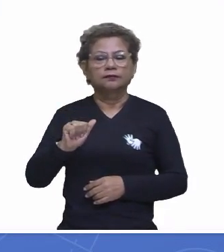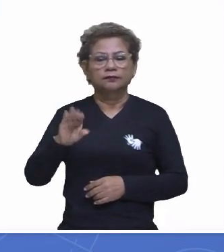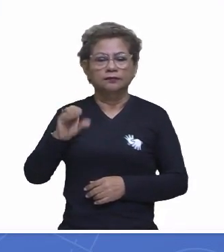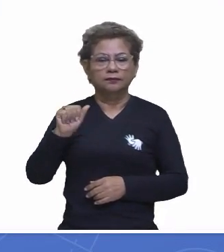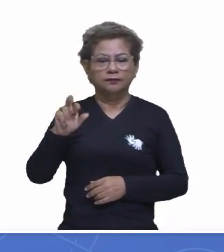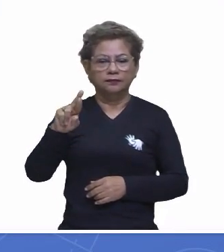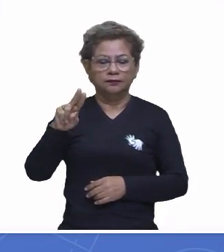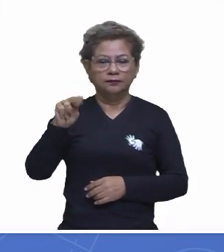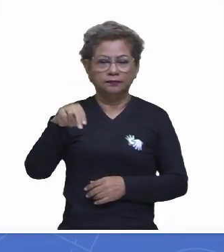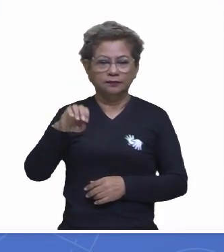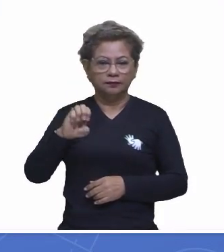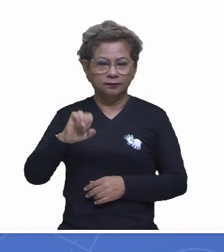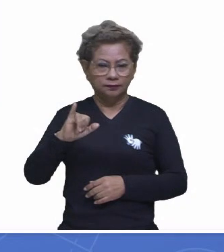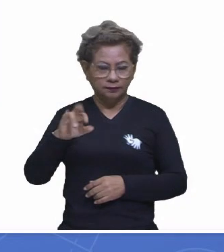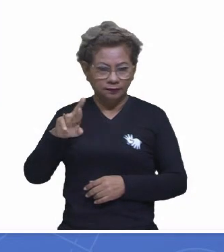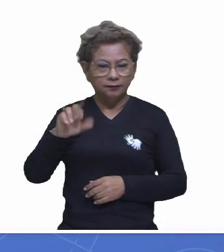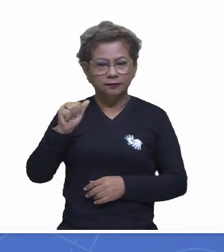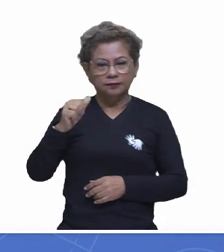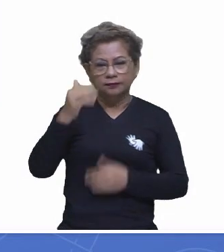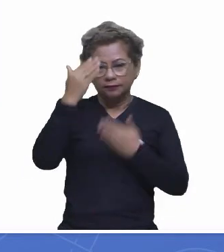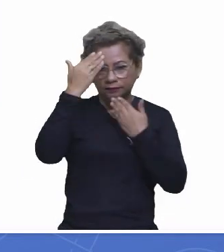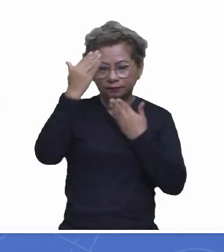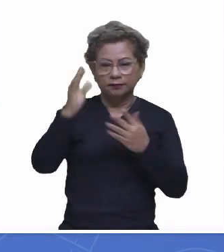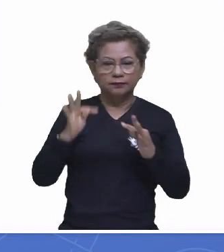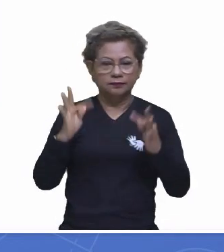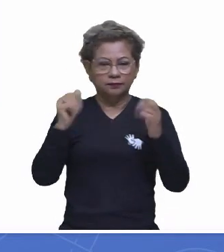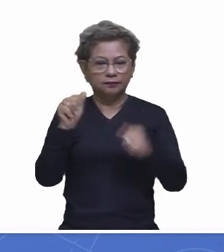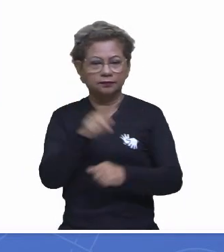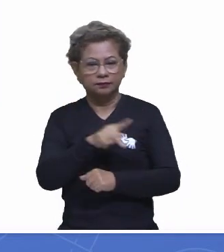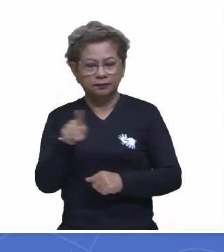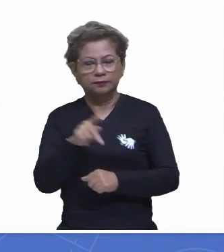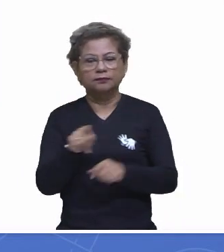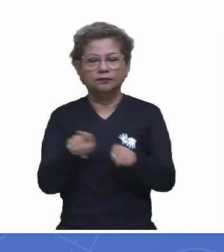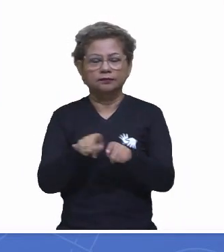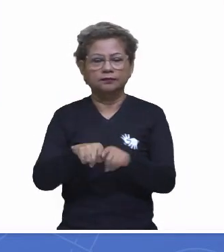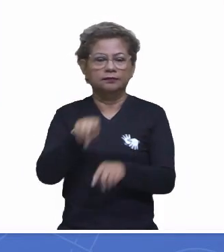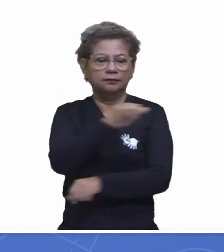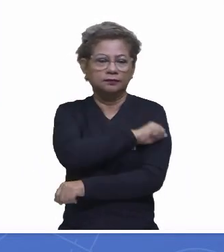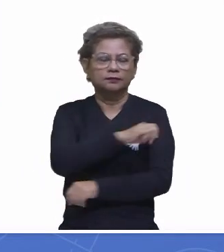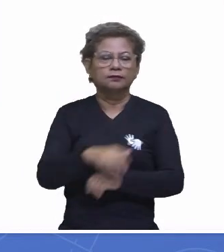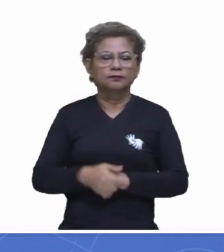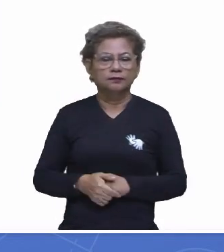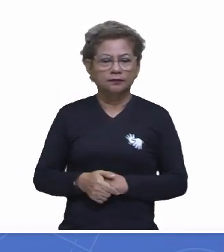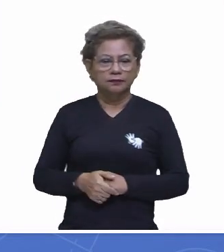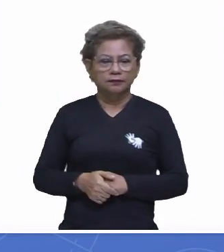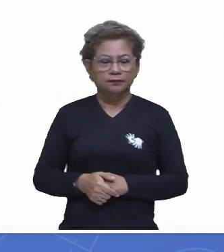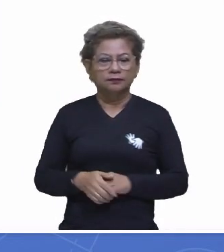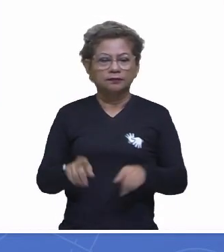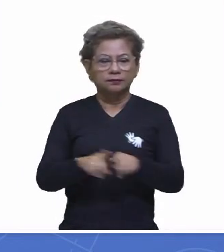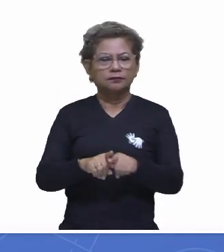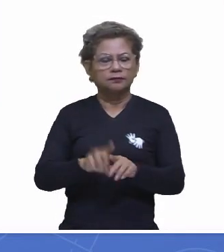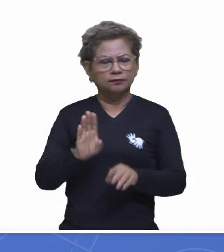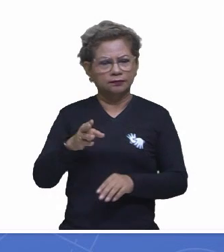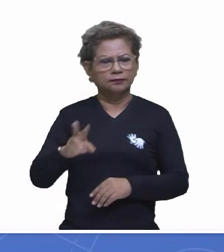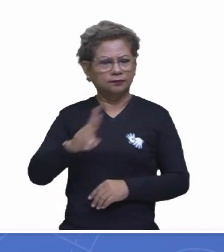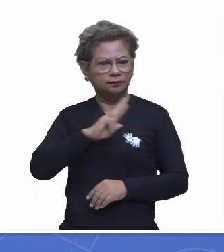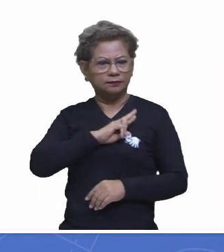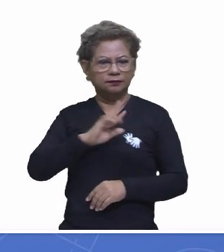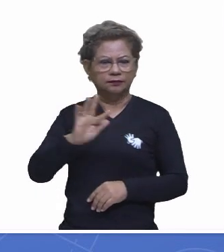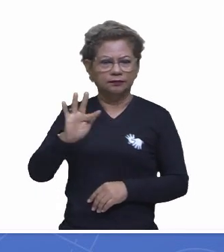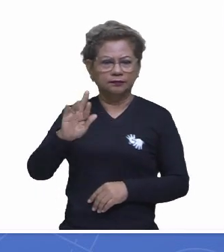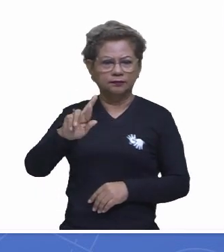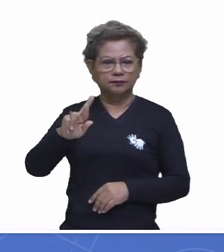os alunos da escola, os professores. Letra D, apostando aí o Francis José, né, já respondeu aí em uma